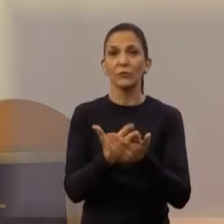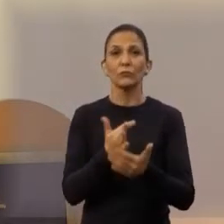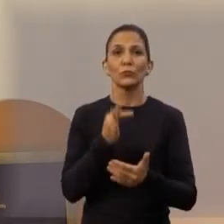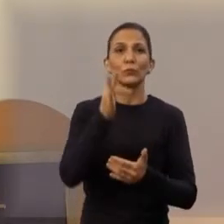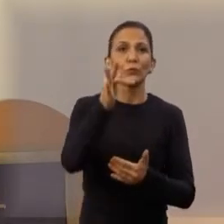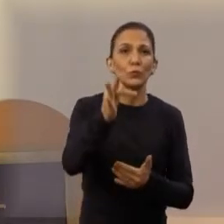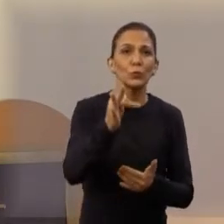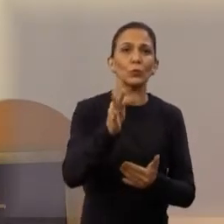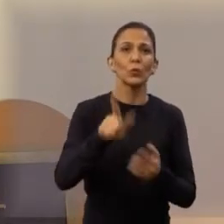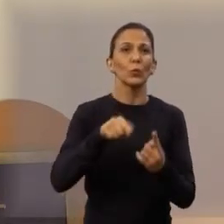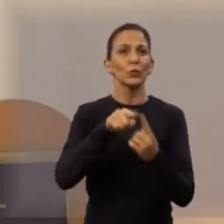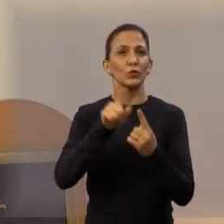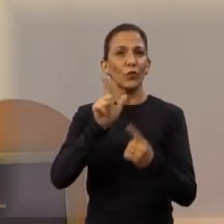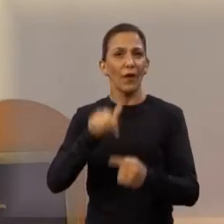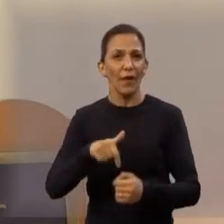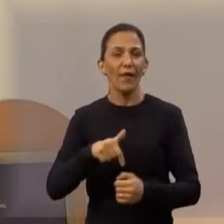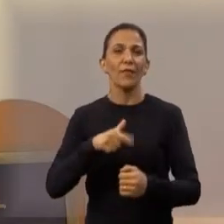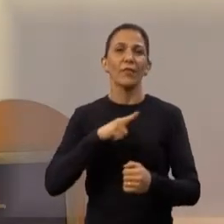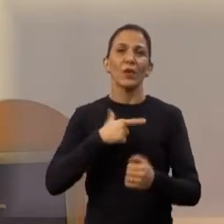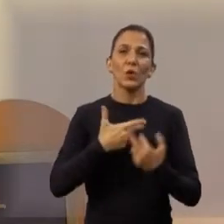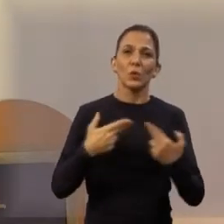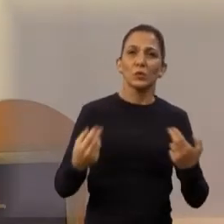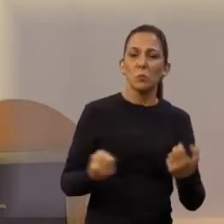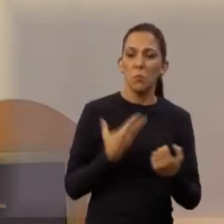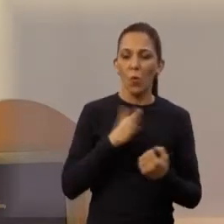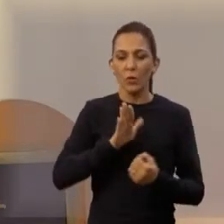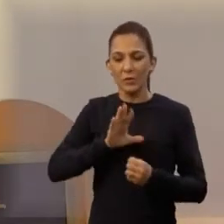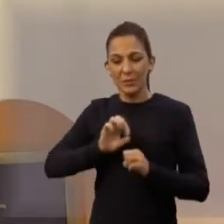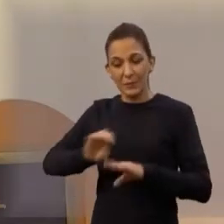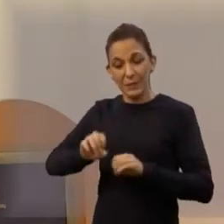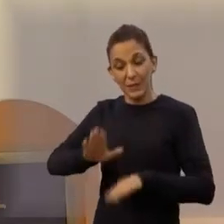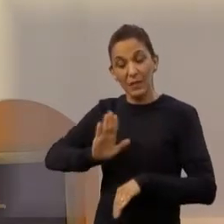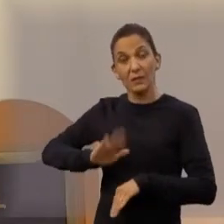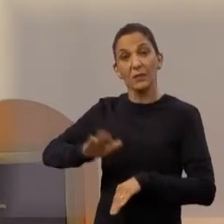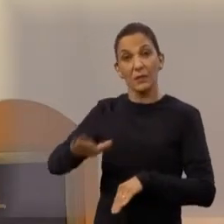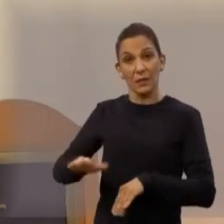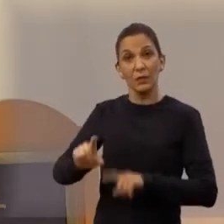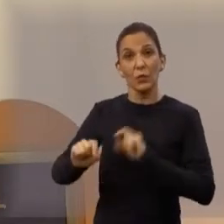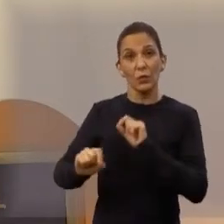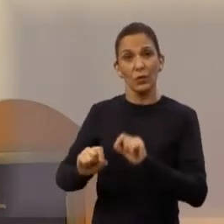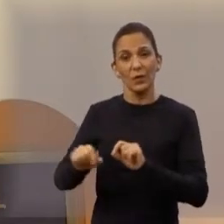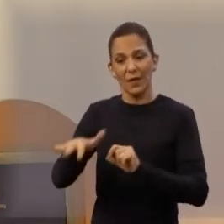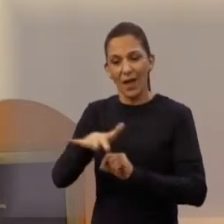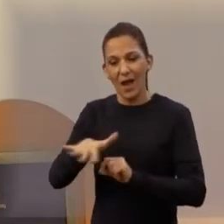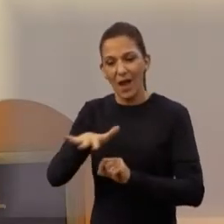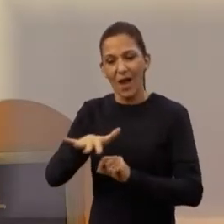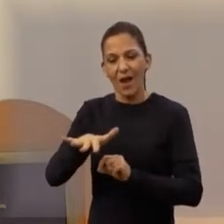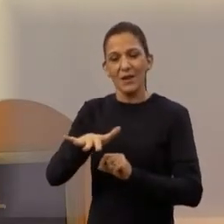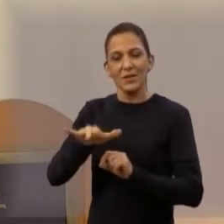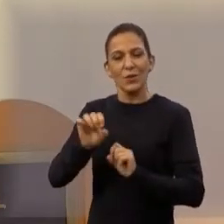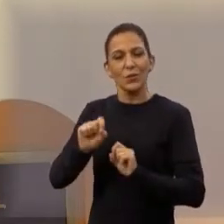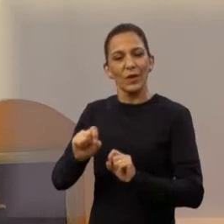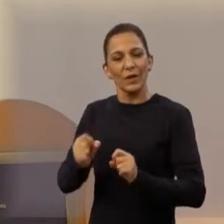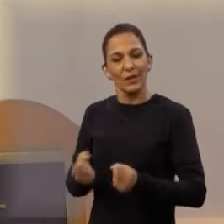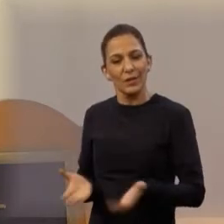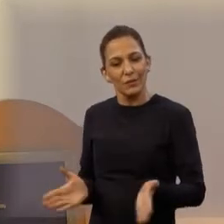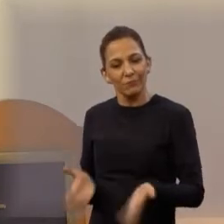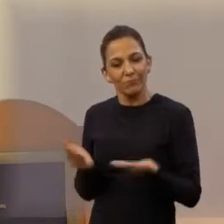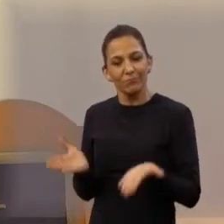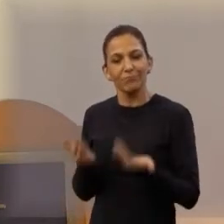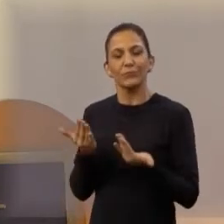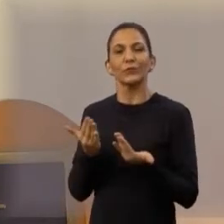todos e vontade de semear coisas boas para as crianças que são consideradas terrenos férteis a fim de que